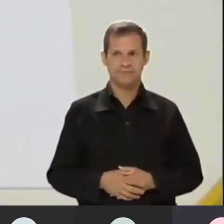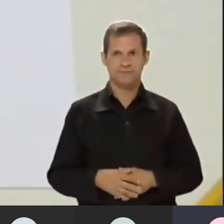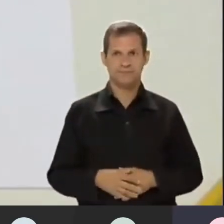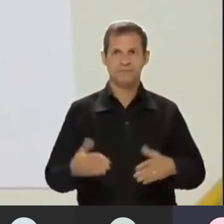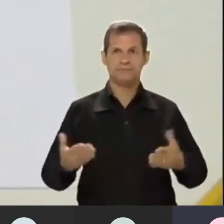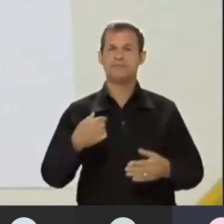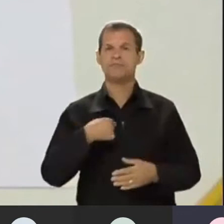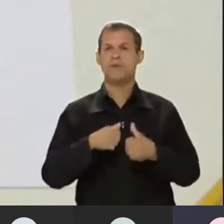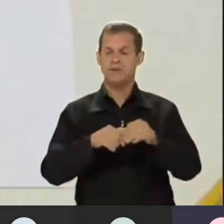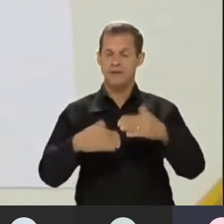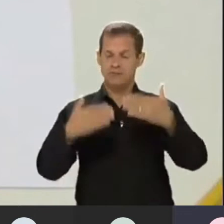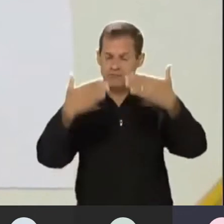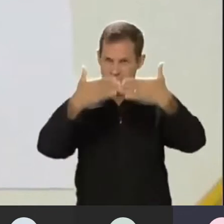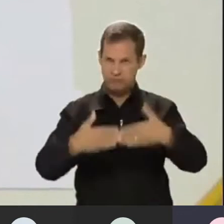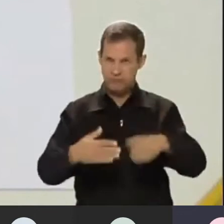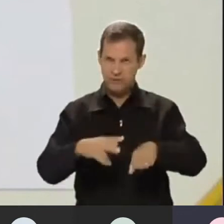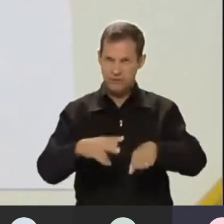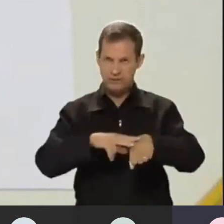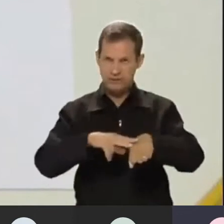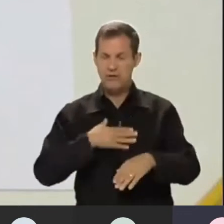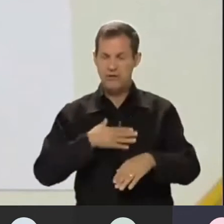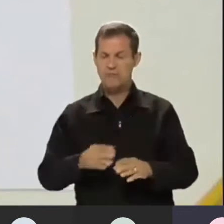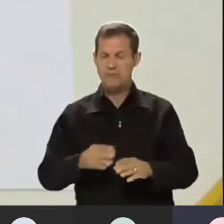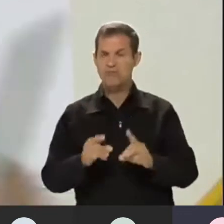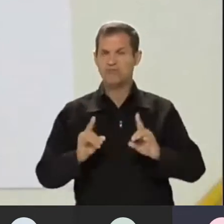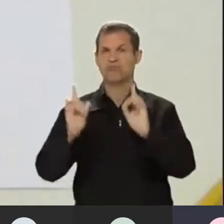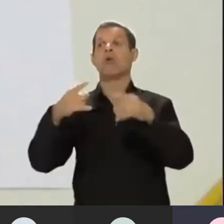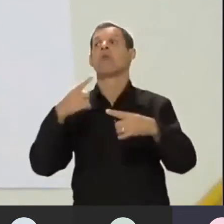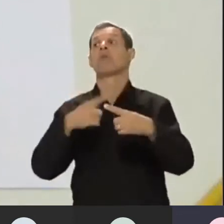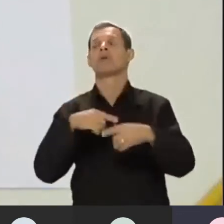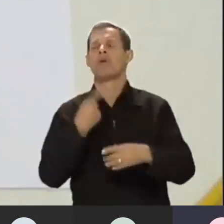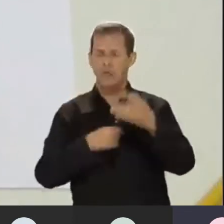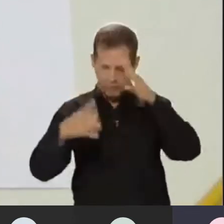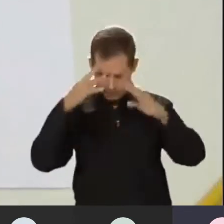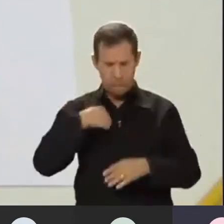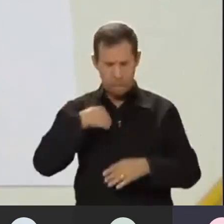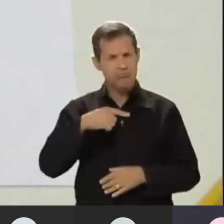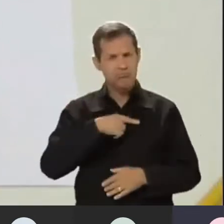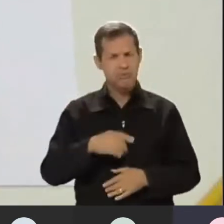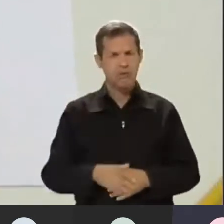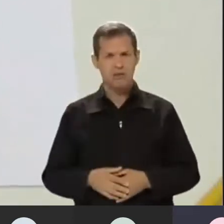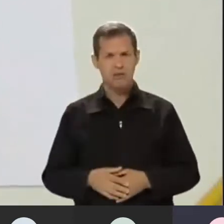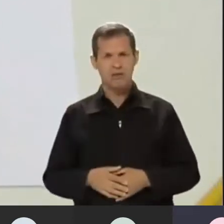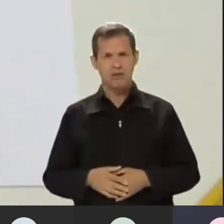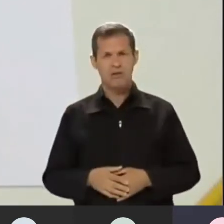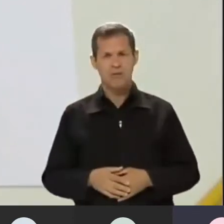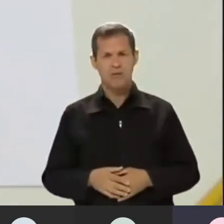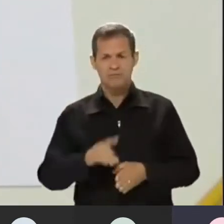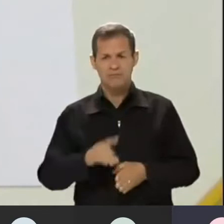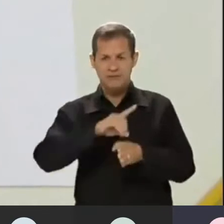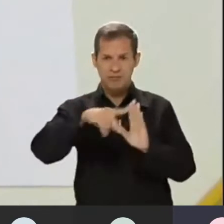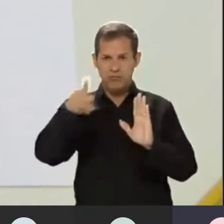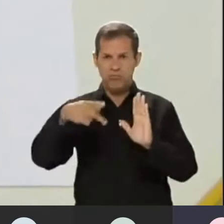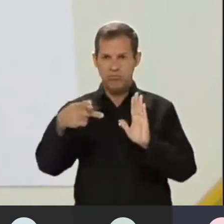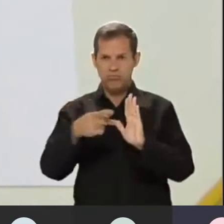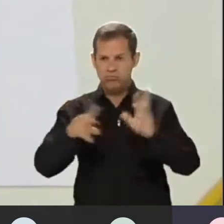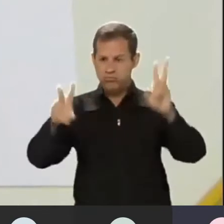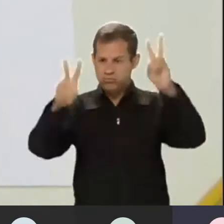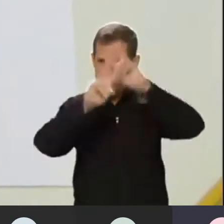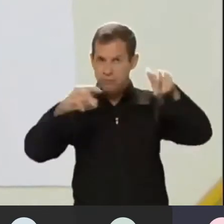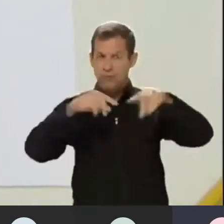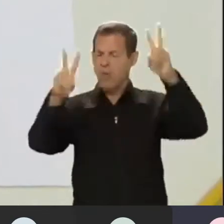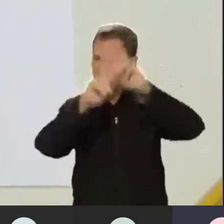vou propor essa parede verde na minha edificação. Por quê? Vamos supor, então, que eu tenho a direção dos meus ventos nessa direção.